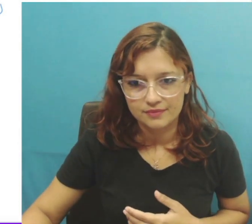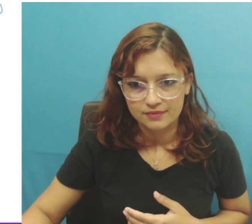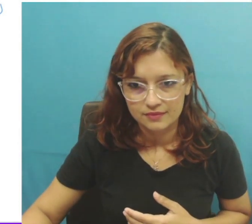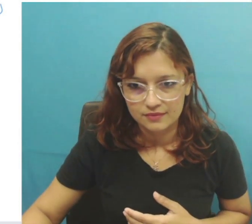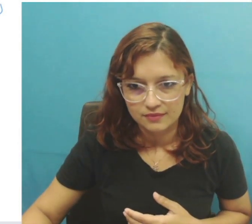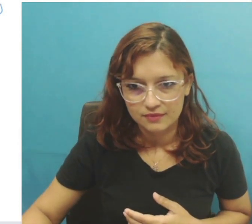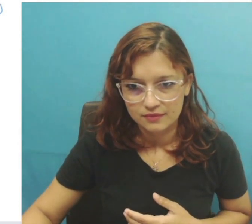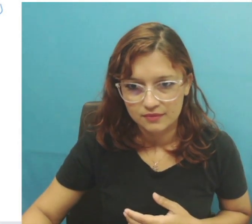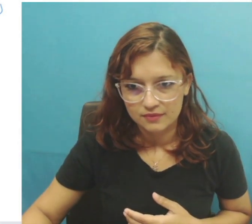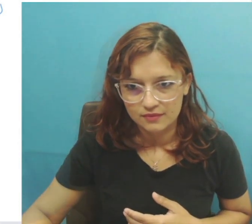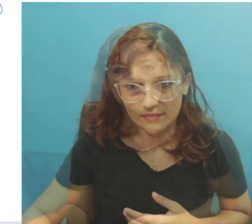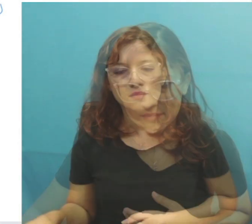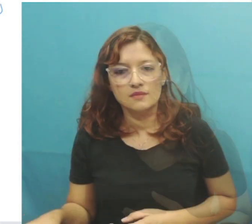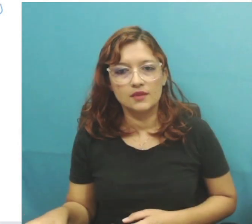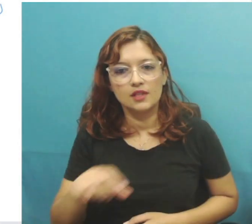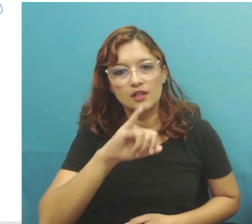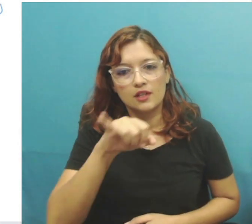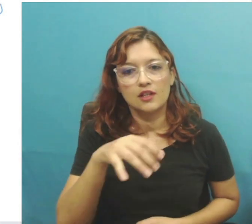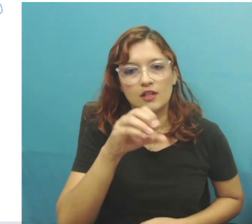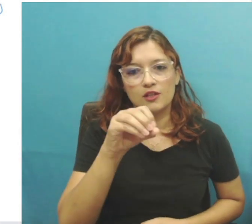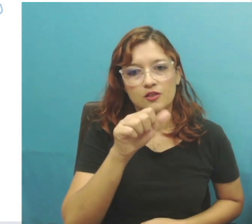por exemplo, se eu falar